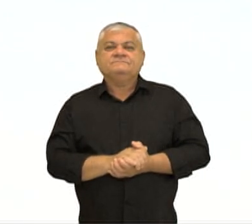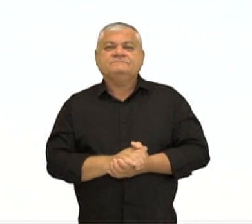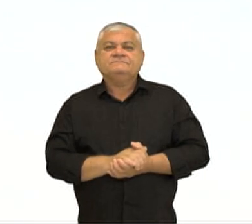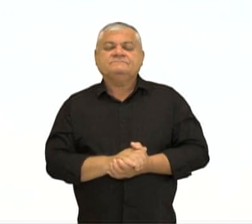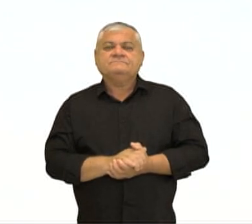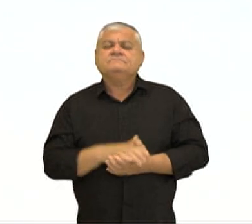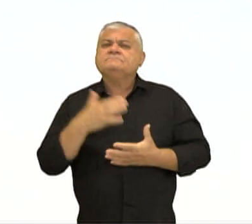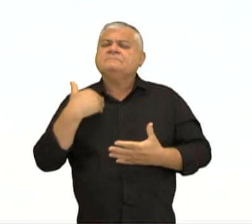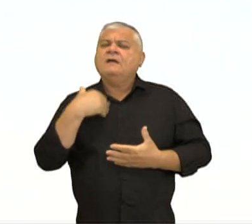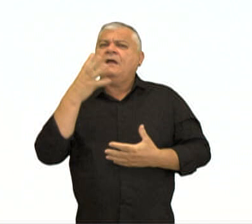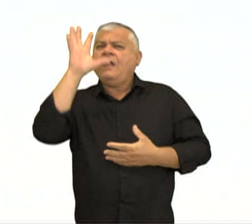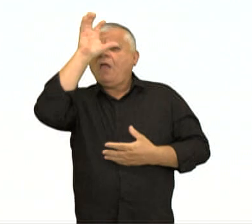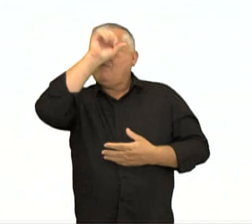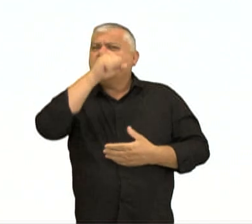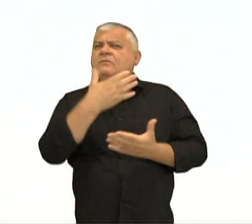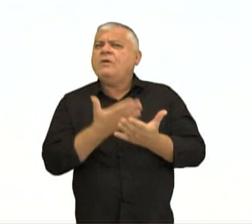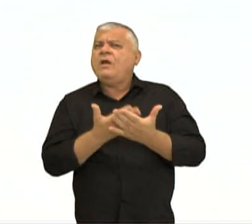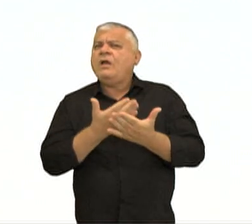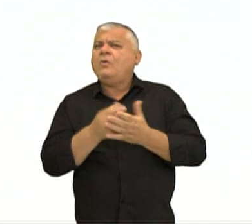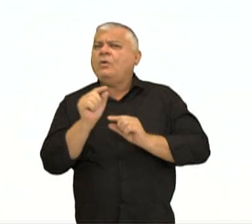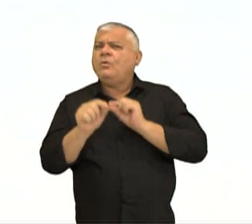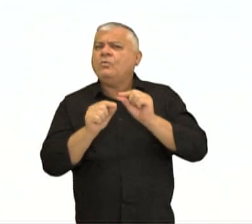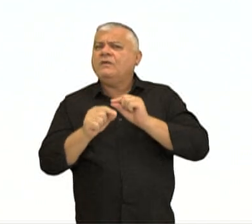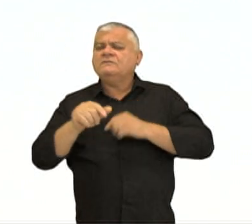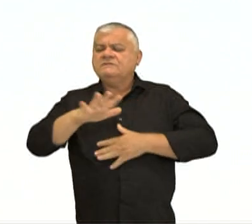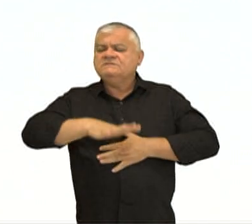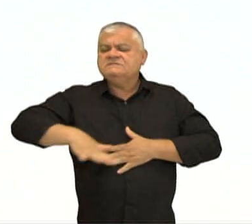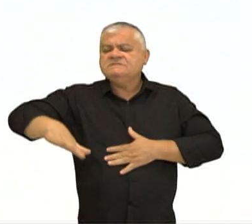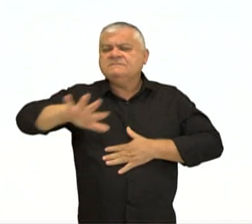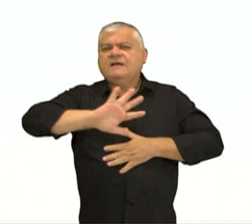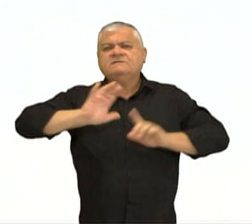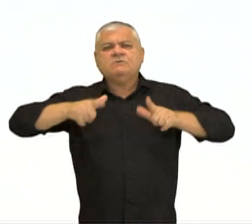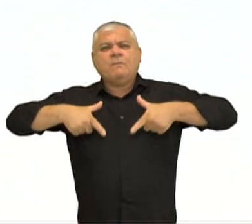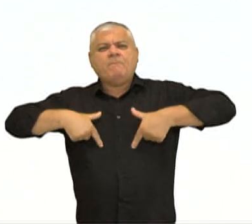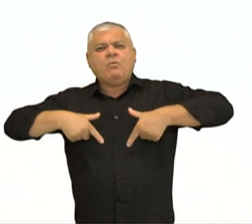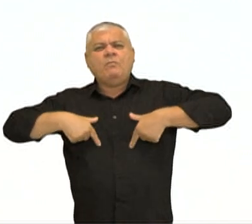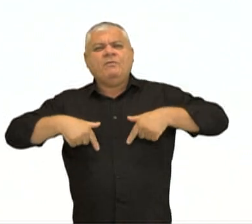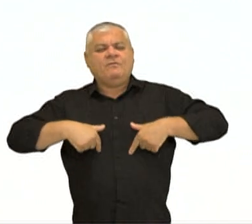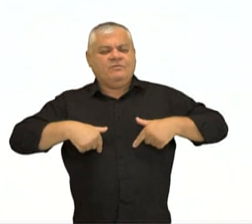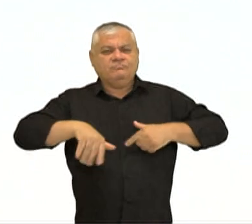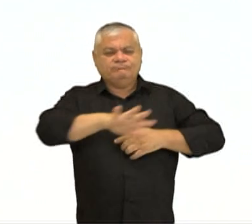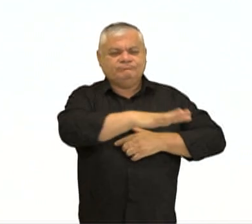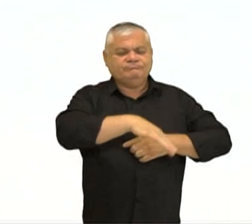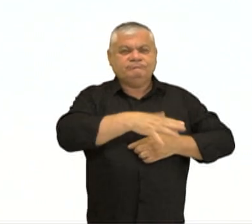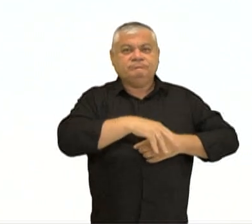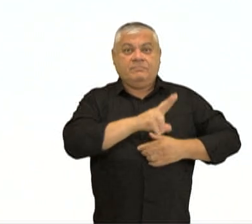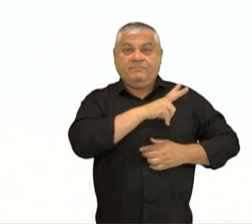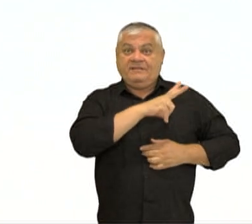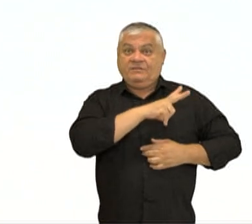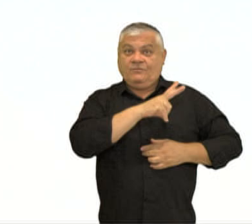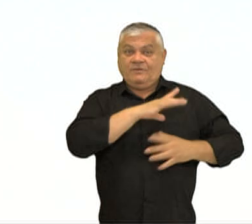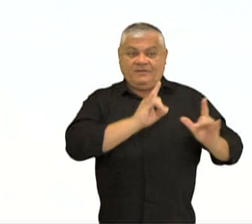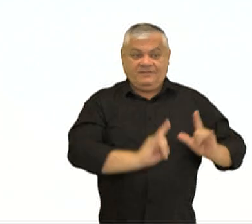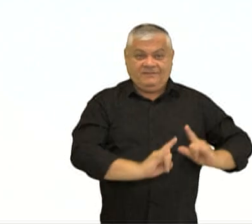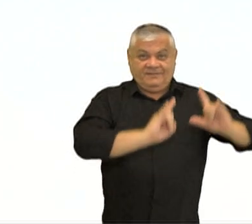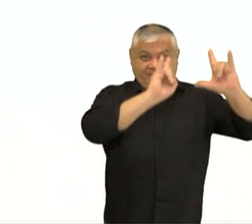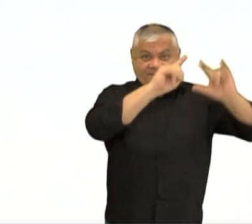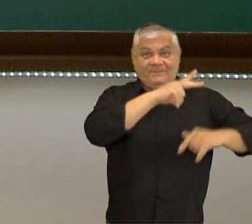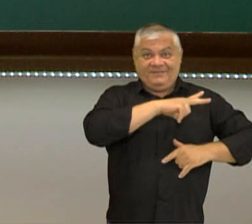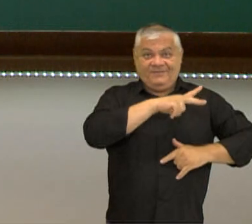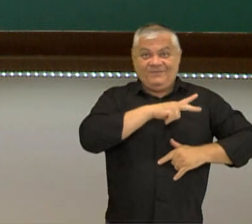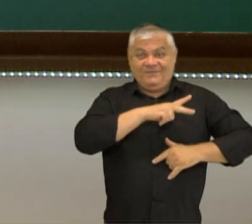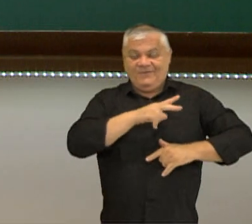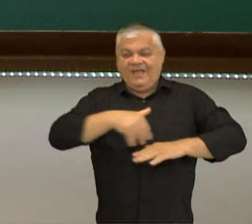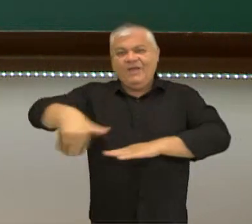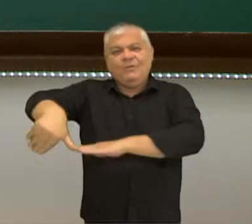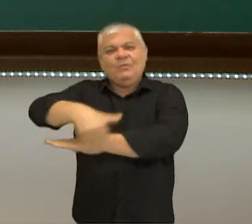Retomamos, vimos o que nessa aula? Falamos sobre espaço público e privado, então a importância de utilizar esse espaço público,